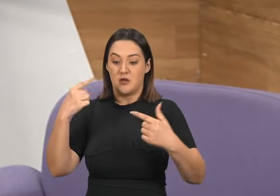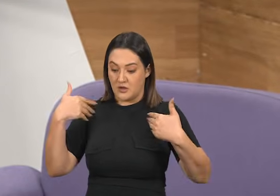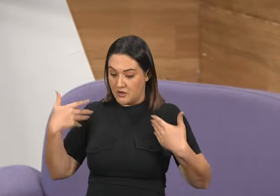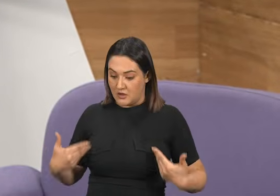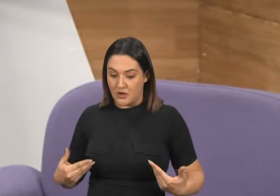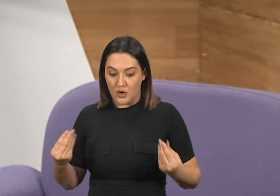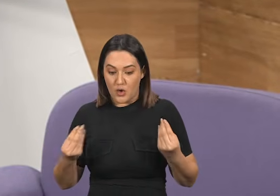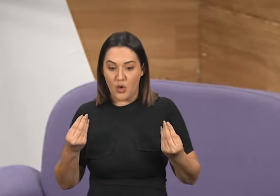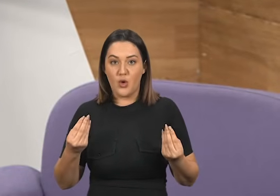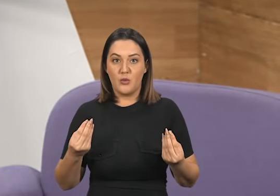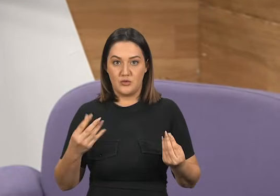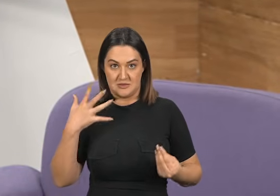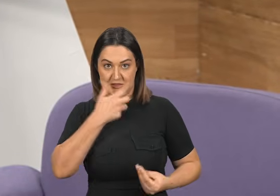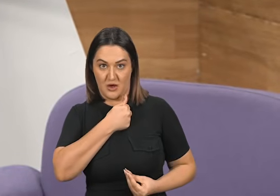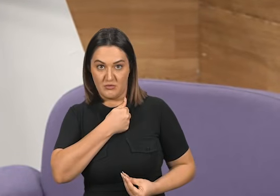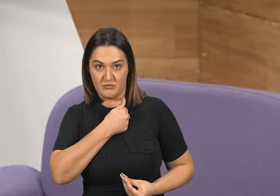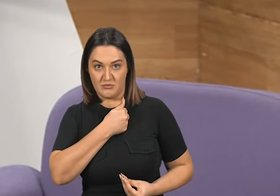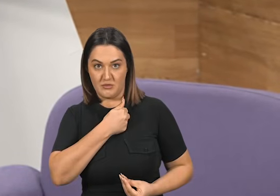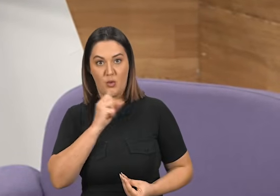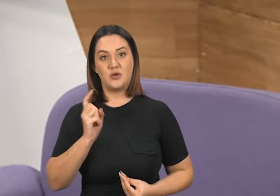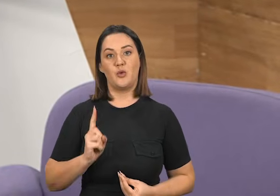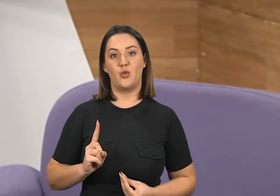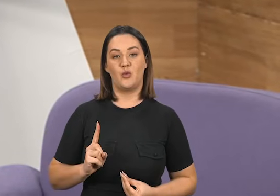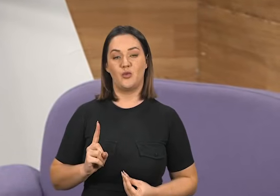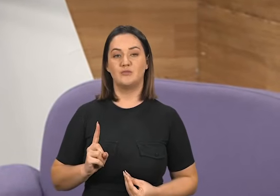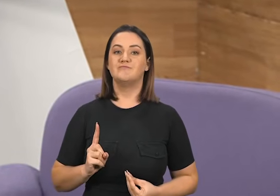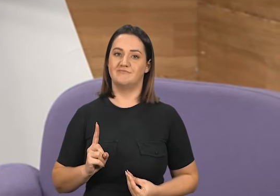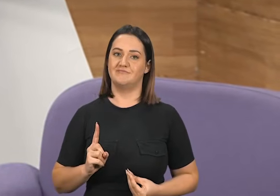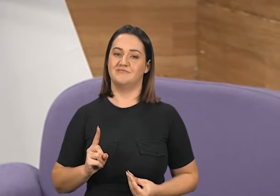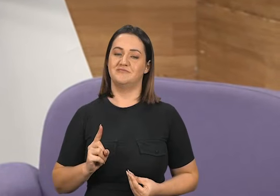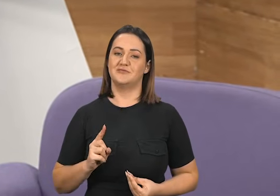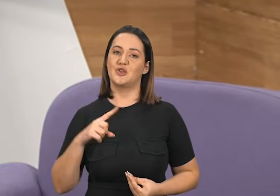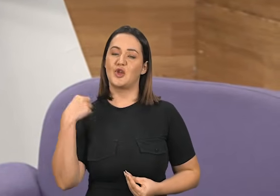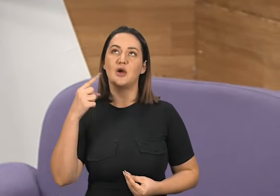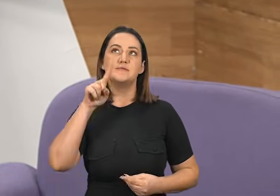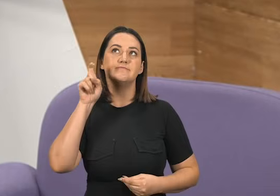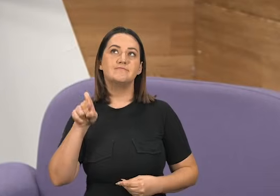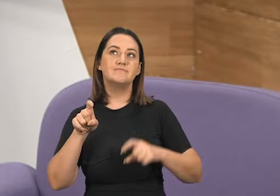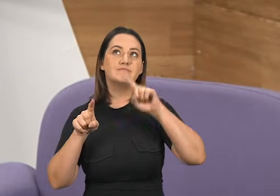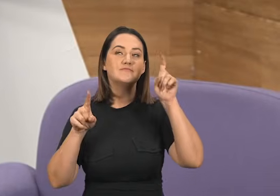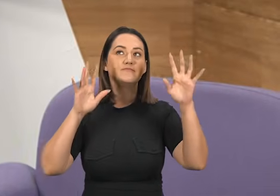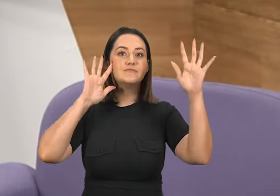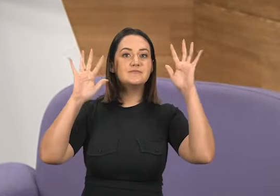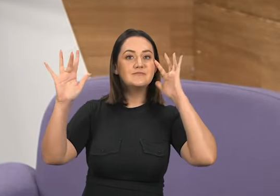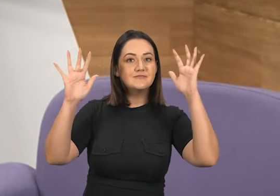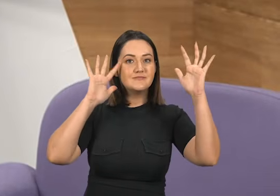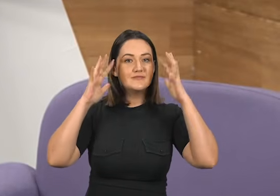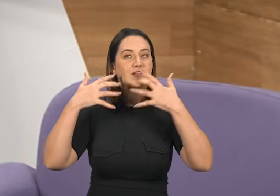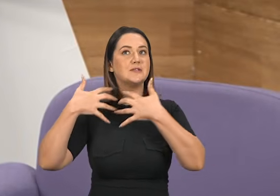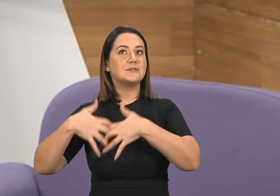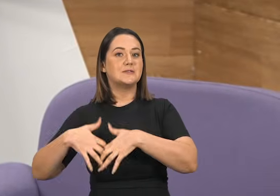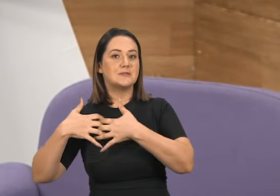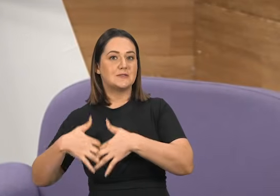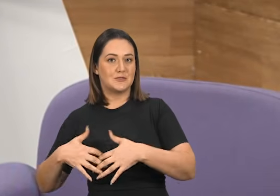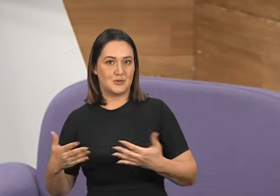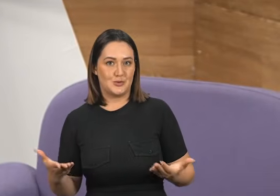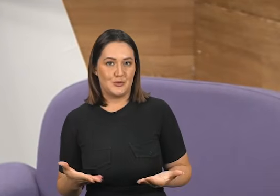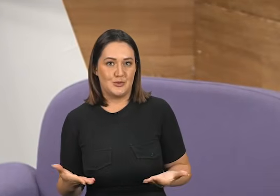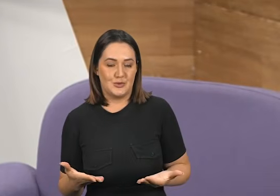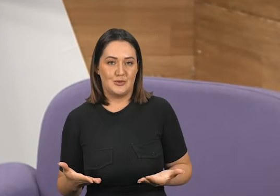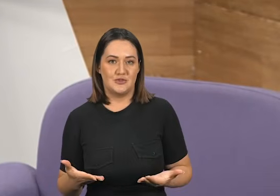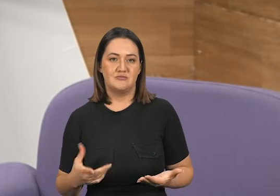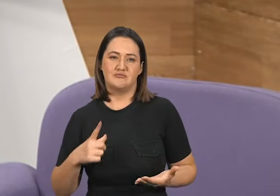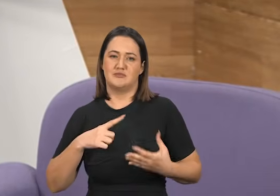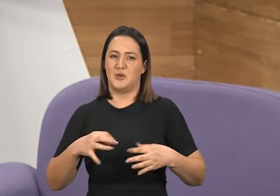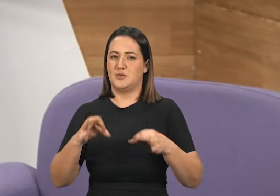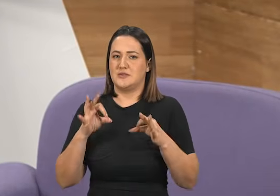encontraria? Como você está agora? Essas são algumas perguntas para reflexão, porque tenho